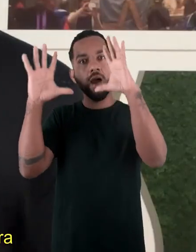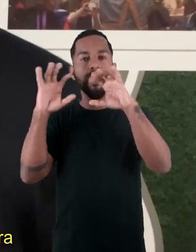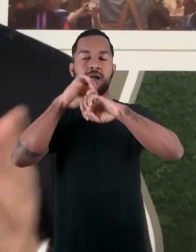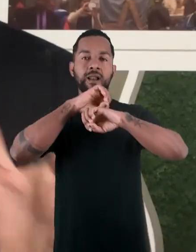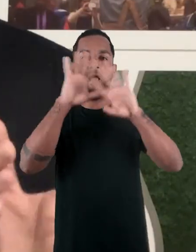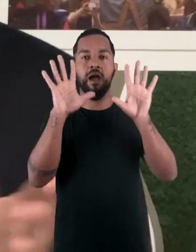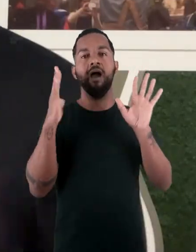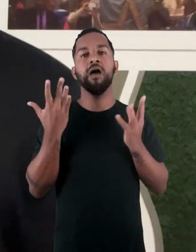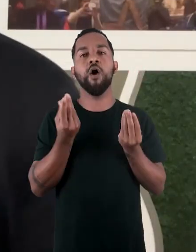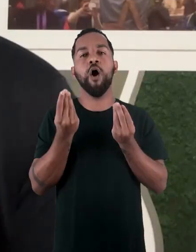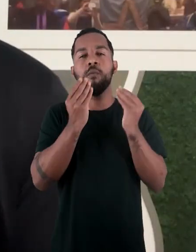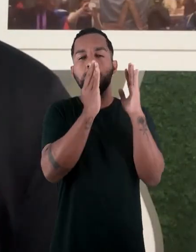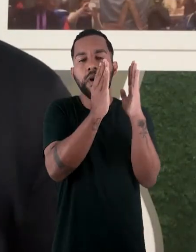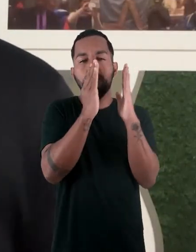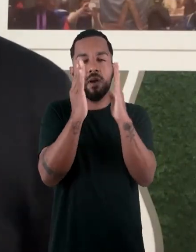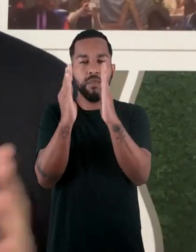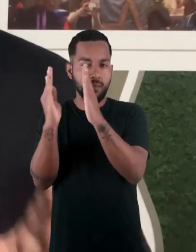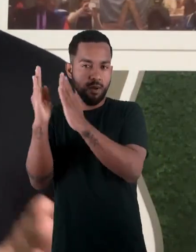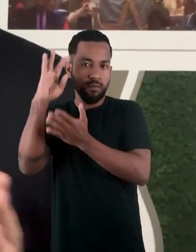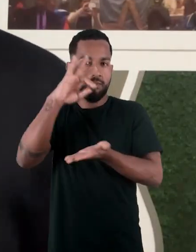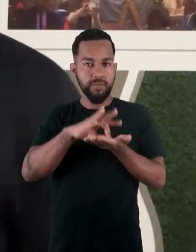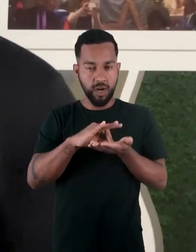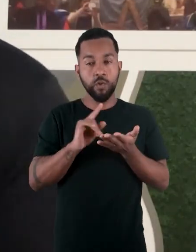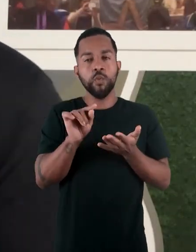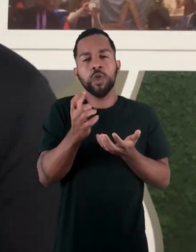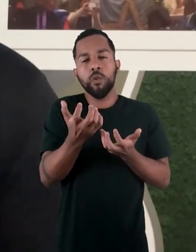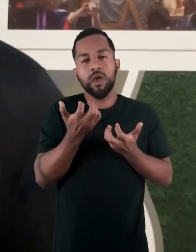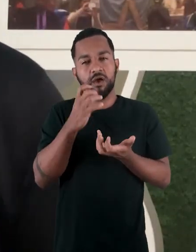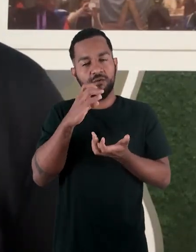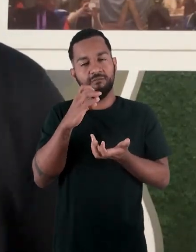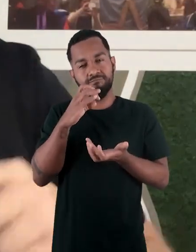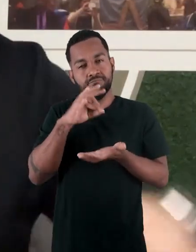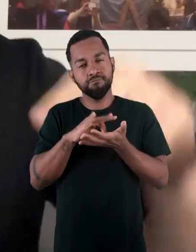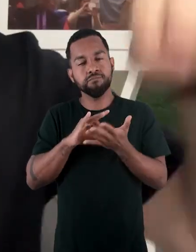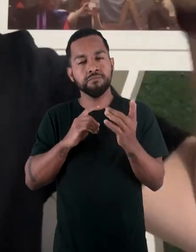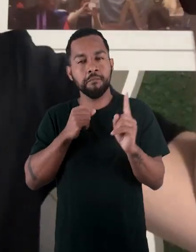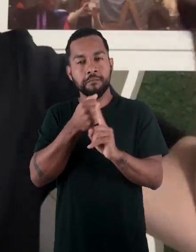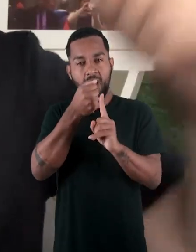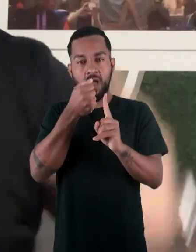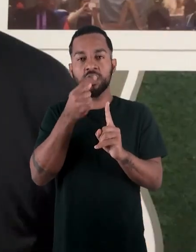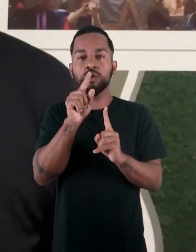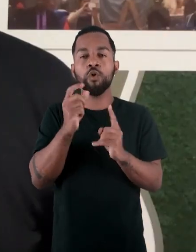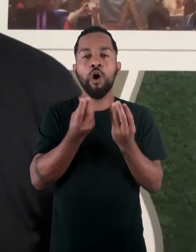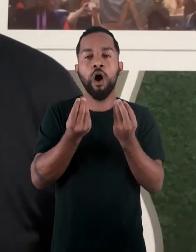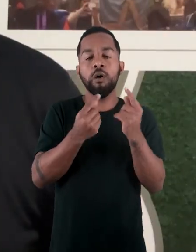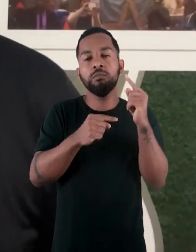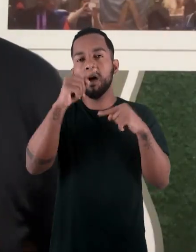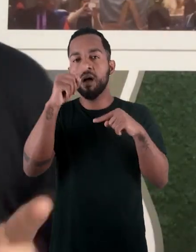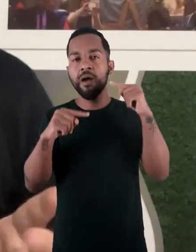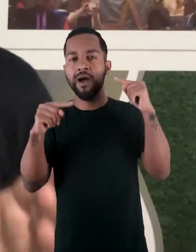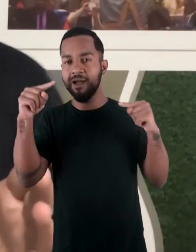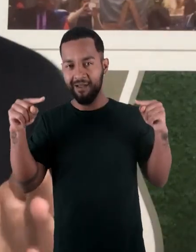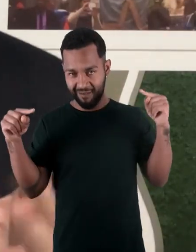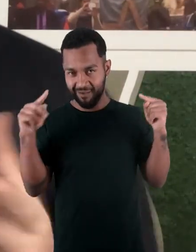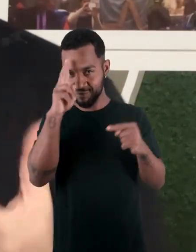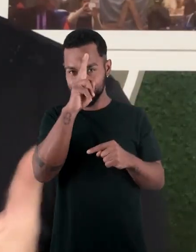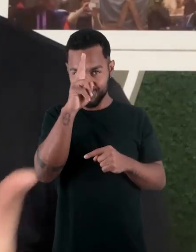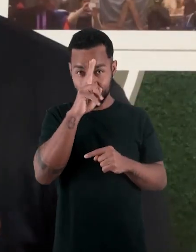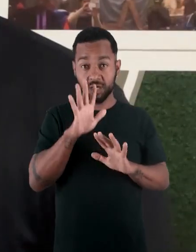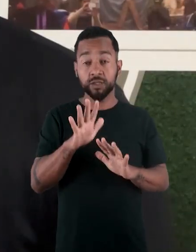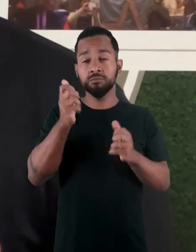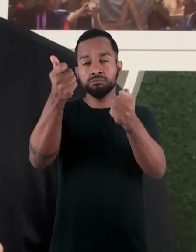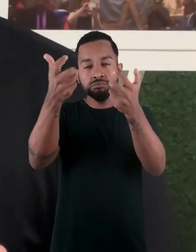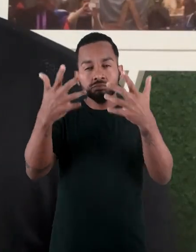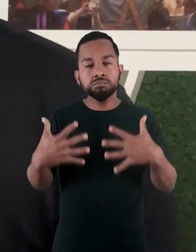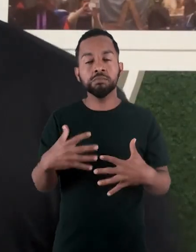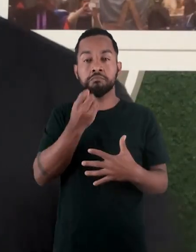clara qual é a ordem daqueles fatos, o que eu quero de fato impactar, qual é o ponto alto dessa história que eu vou contar. Então, para que eu fale